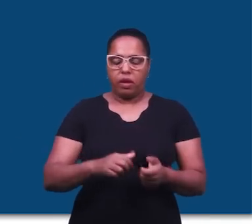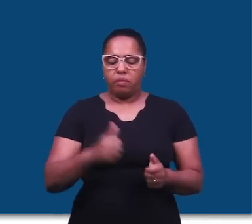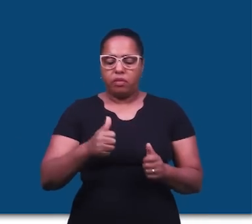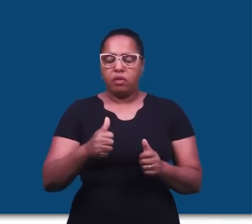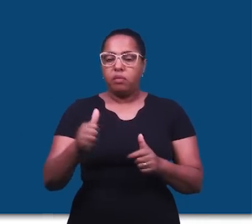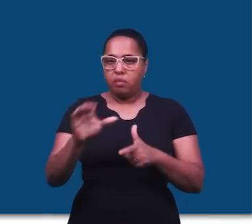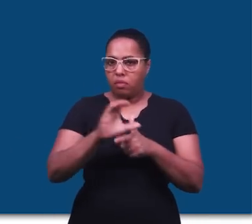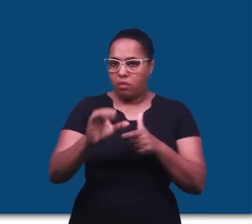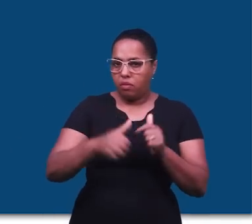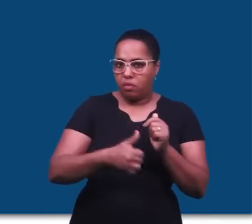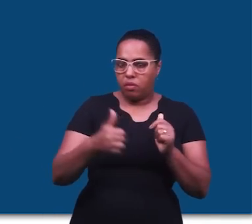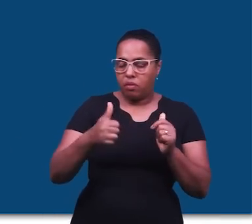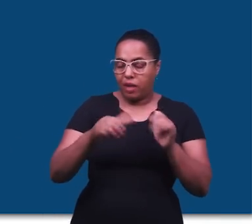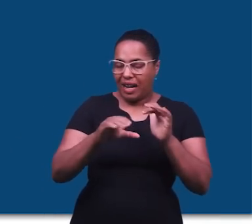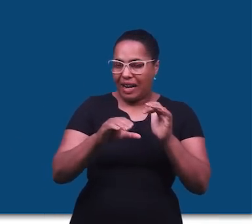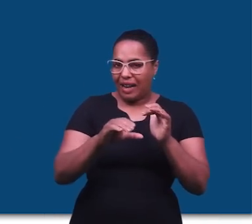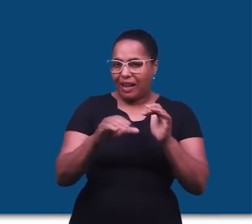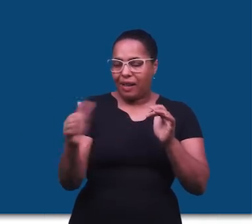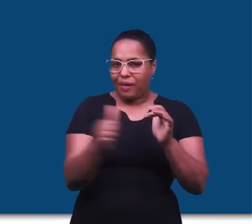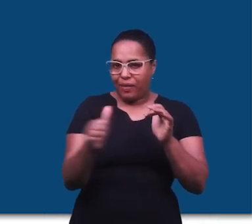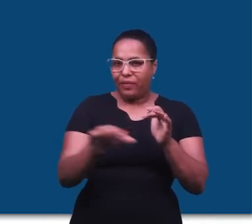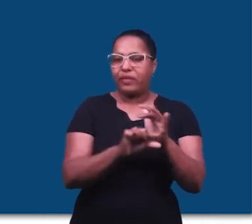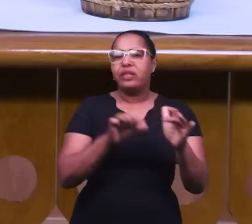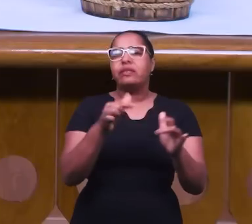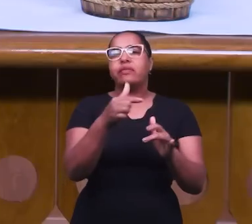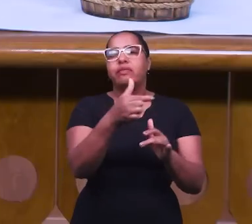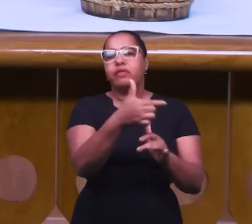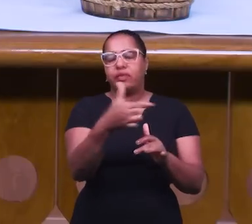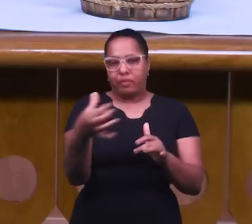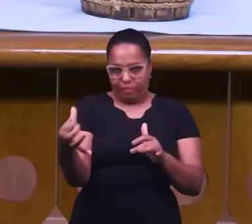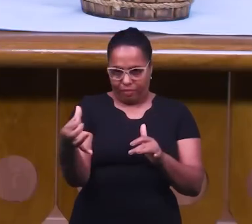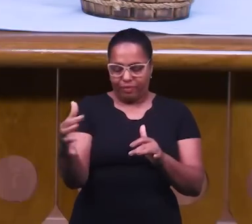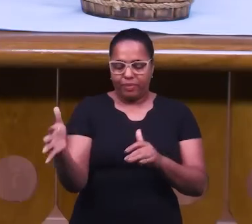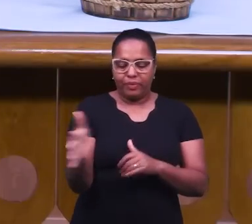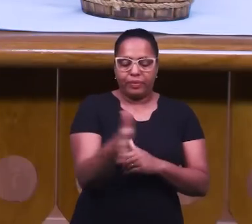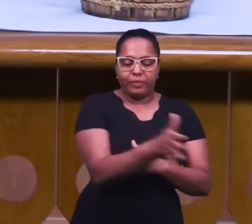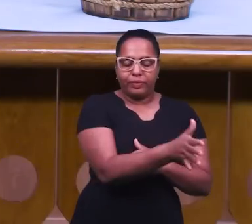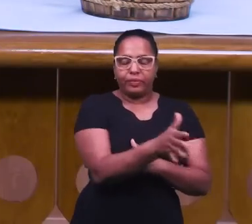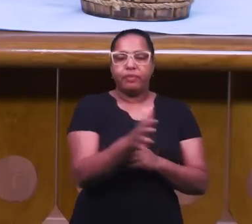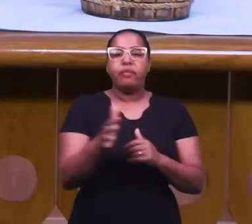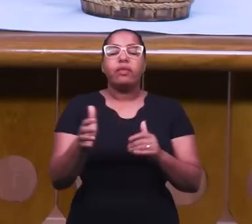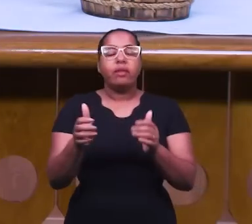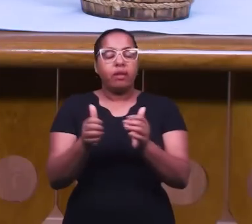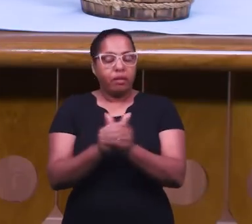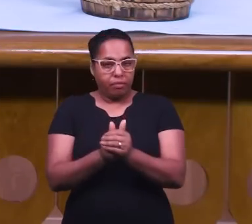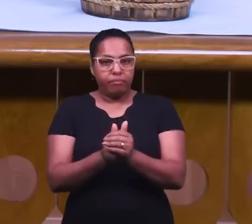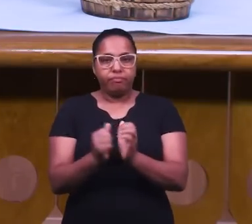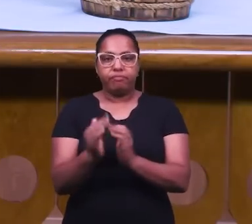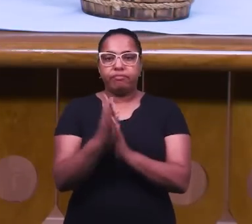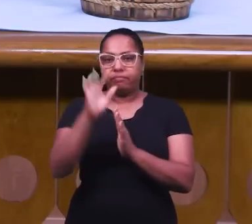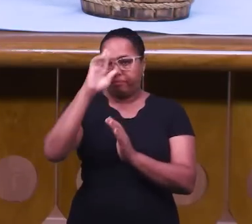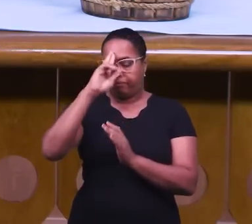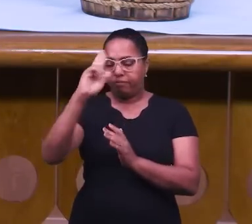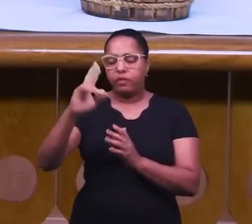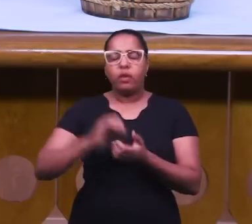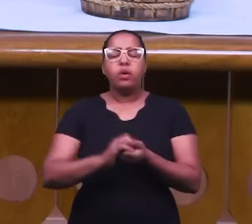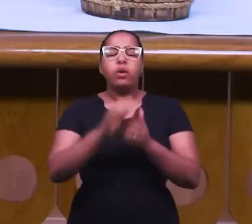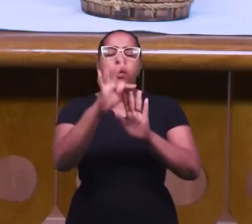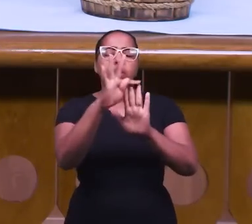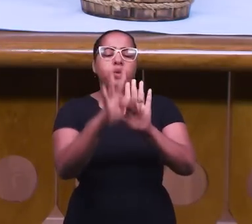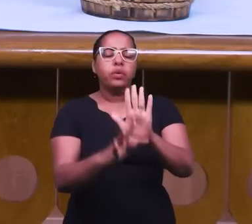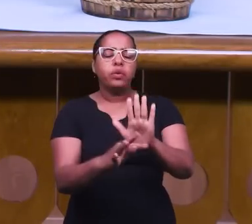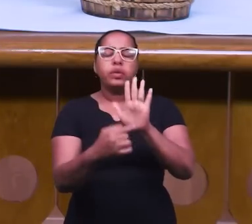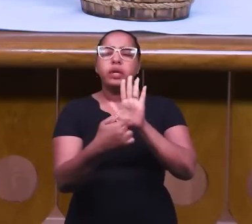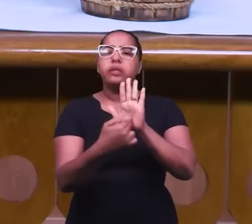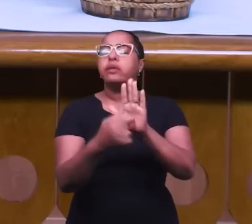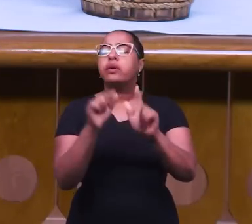11, versículo 26. Amém. Louvado seja o nome do Senhor pela leitura da Palavra de Deus. Este texto que